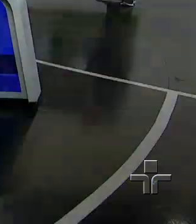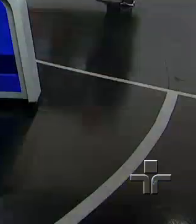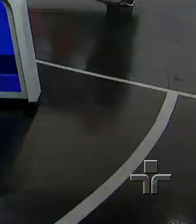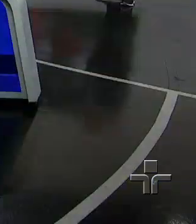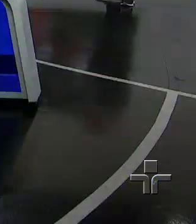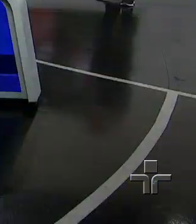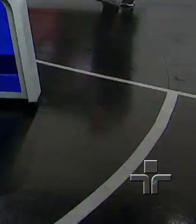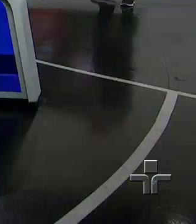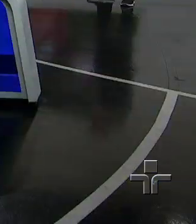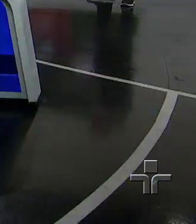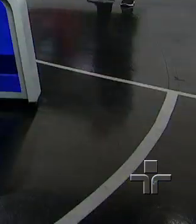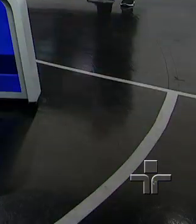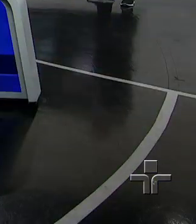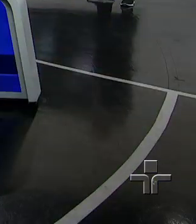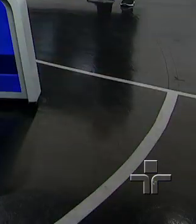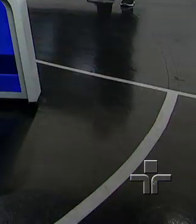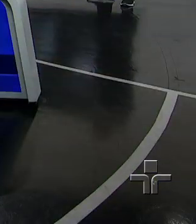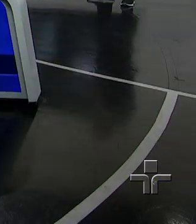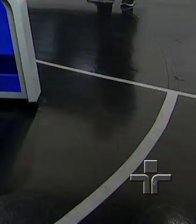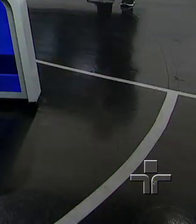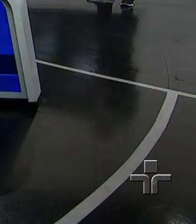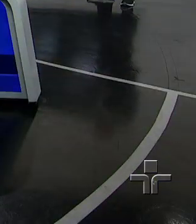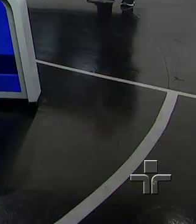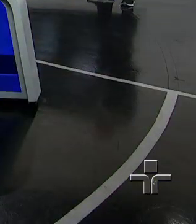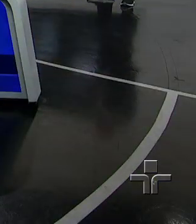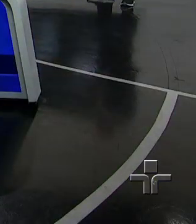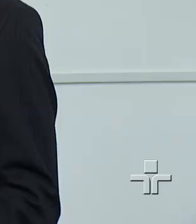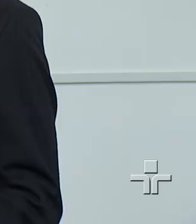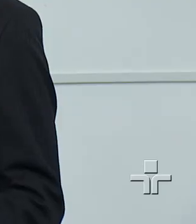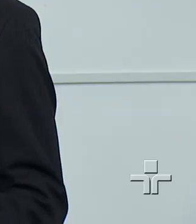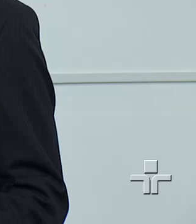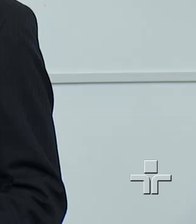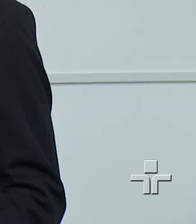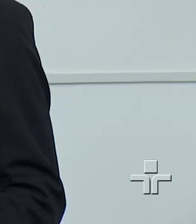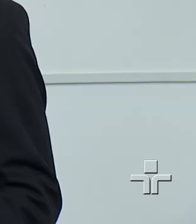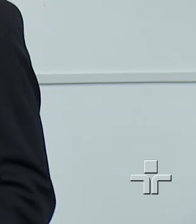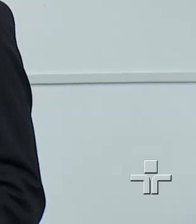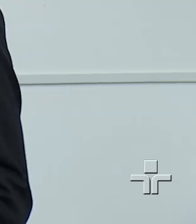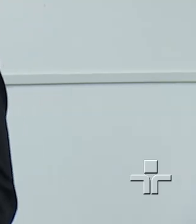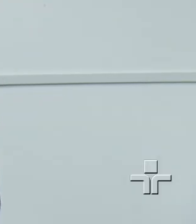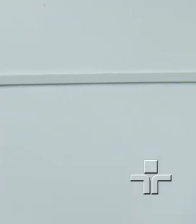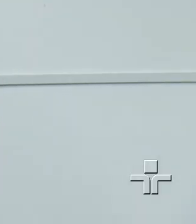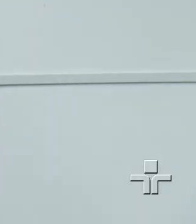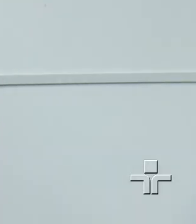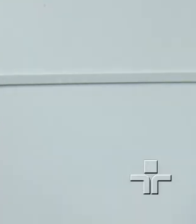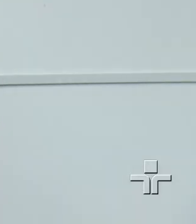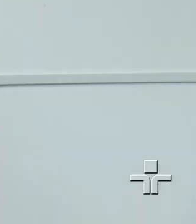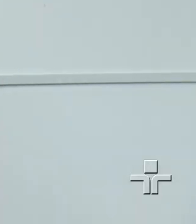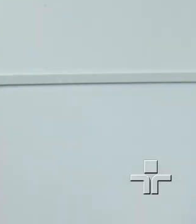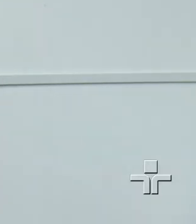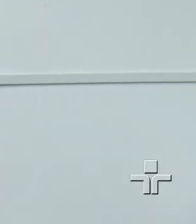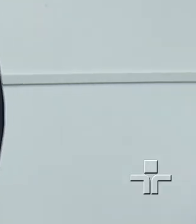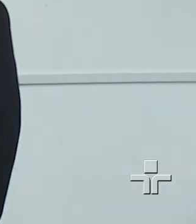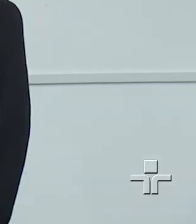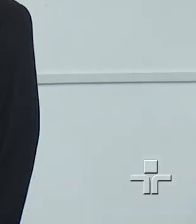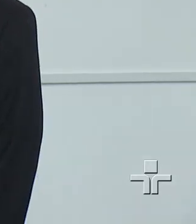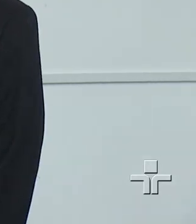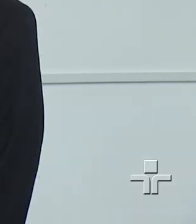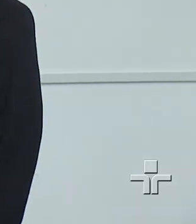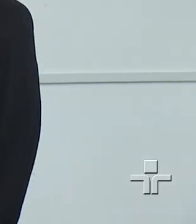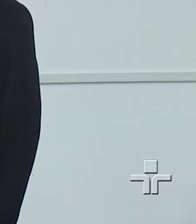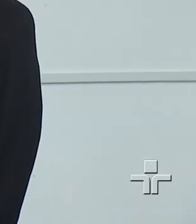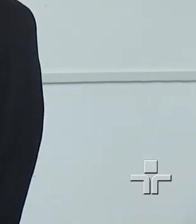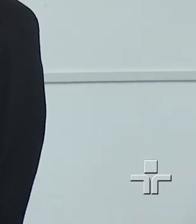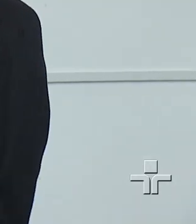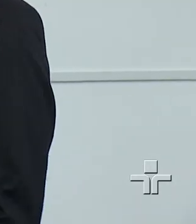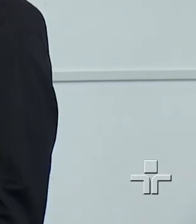partida. Apesar desse resultado, o Brasil ainda tem chance de classificação, porque os terceiros colocados de grupo também avançam para a